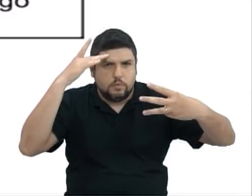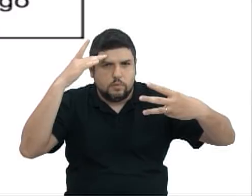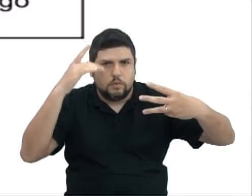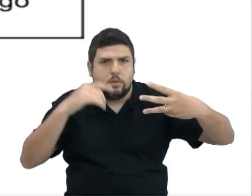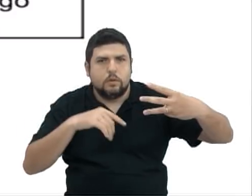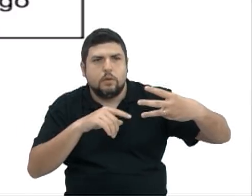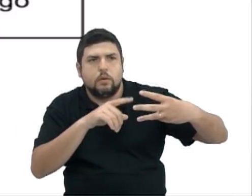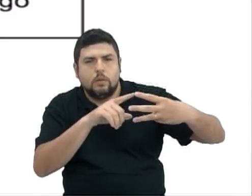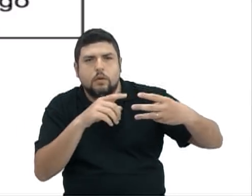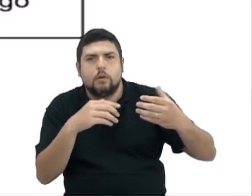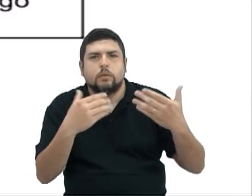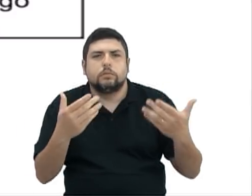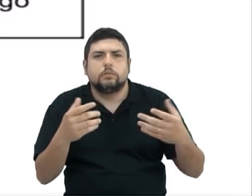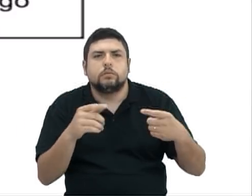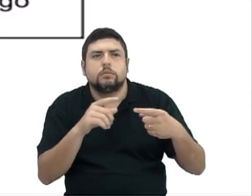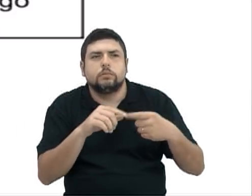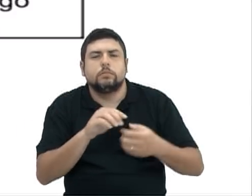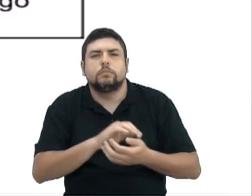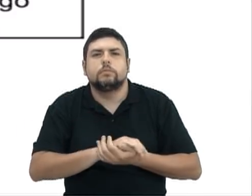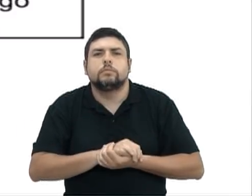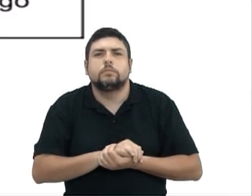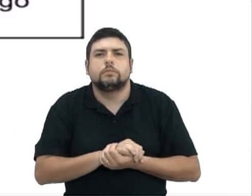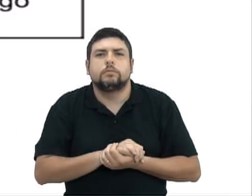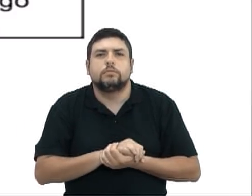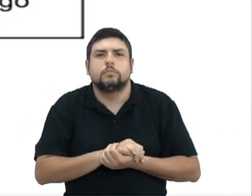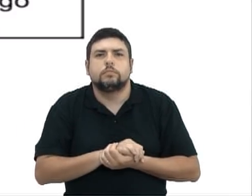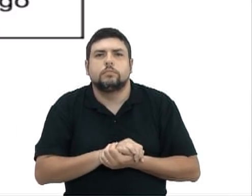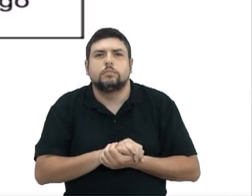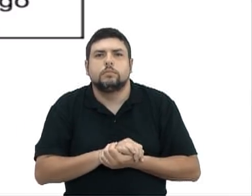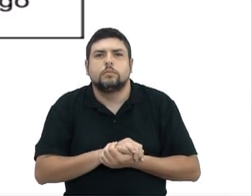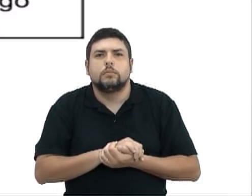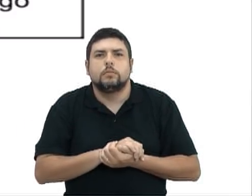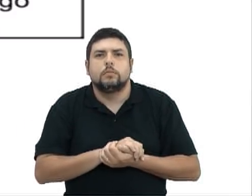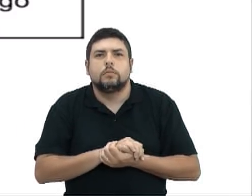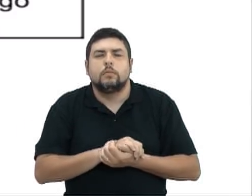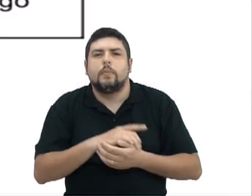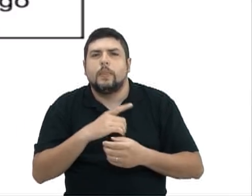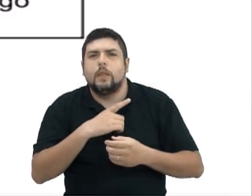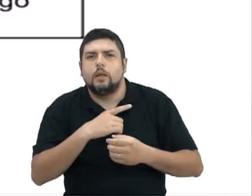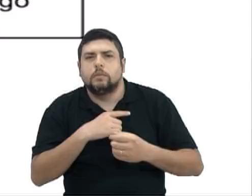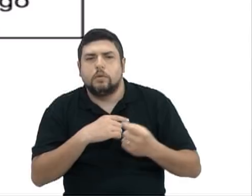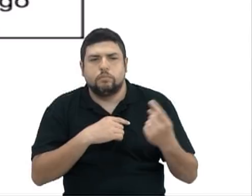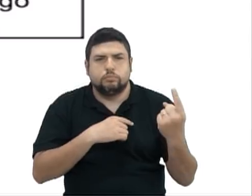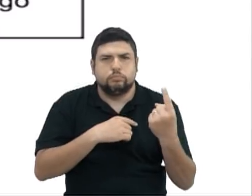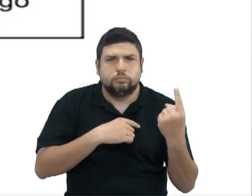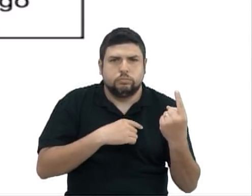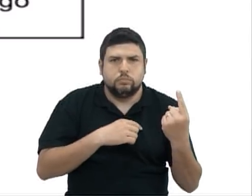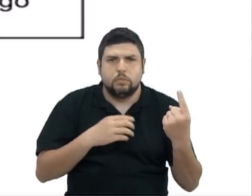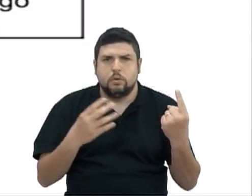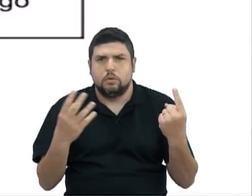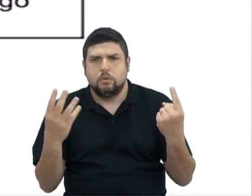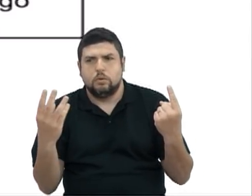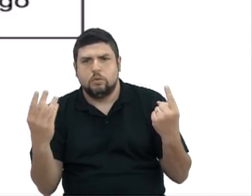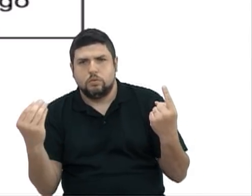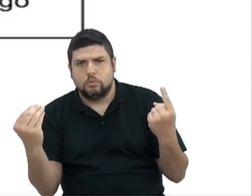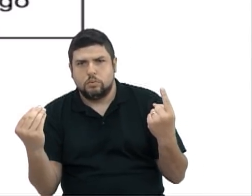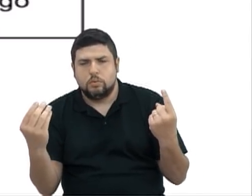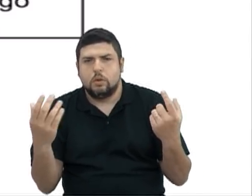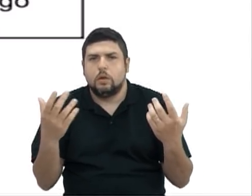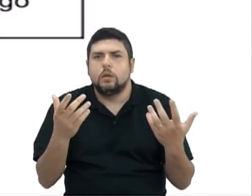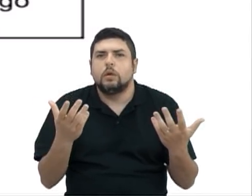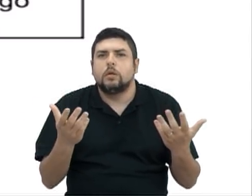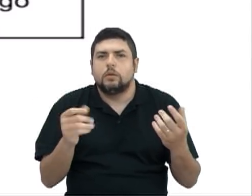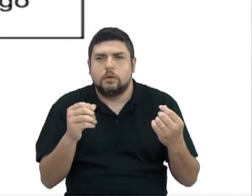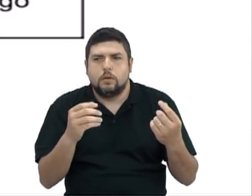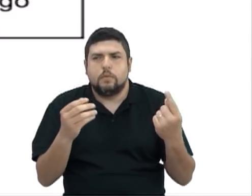quem fala, do que fala. Lembram? E eu tenho plural e singular. Então, como que está dividido? Eu tenho a primeira